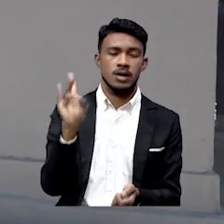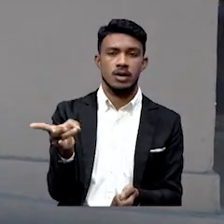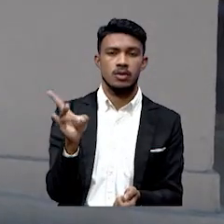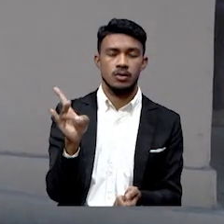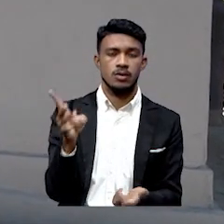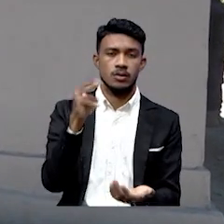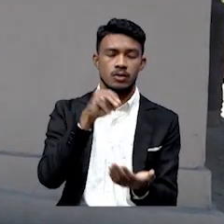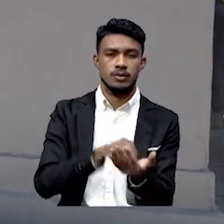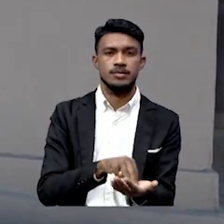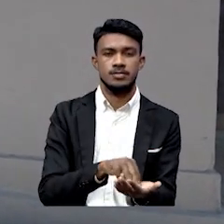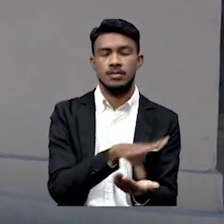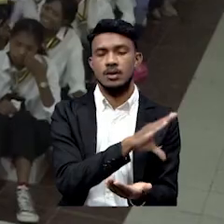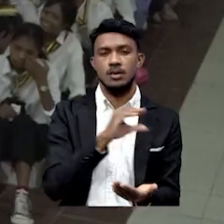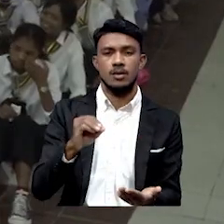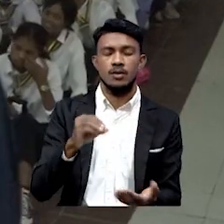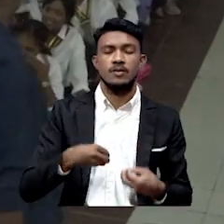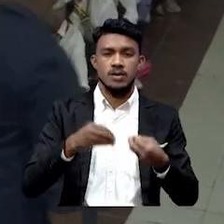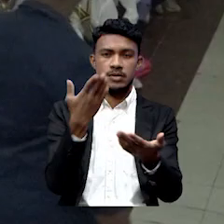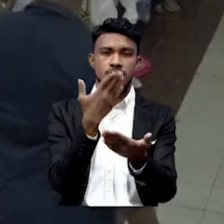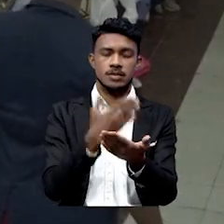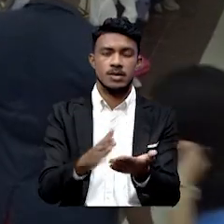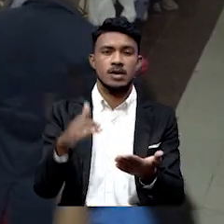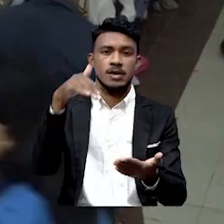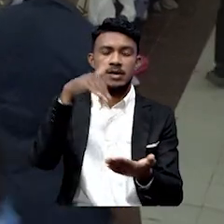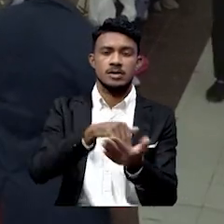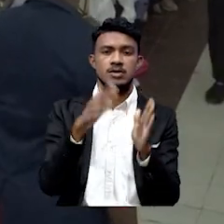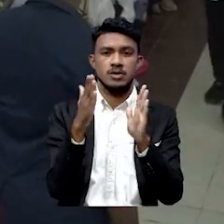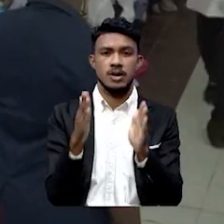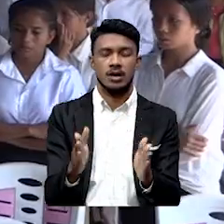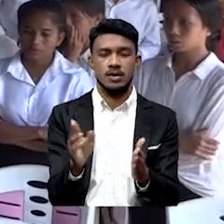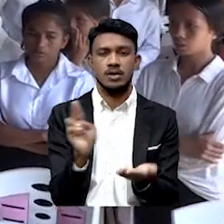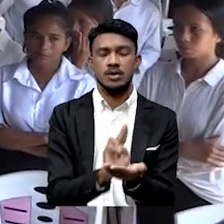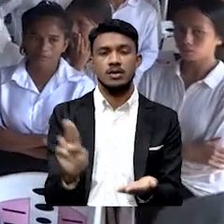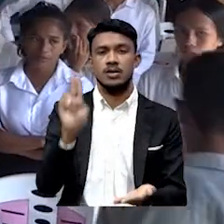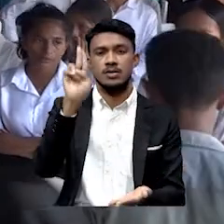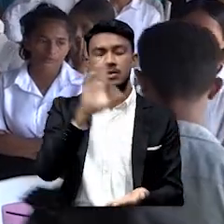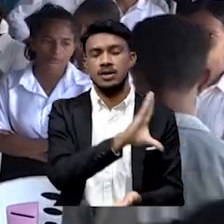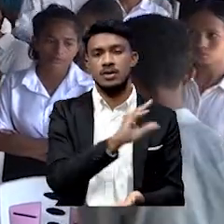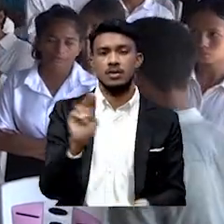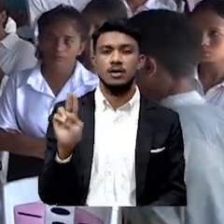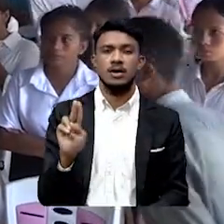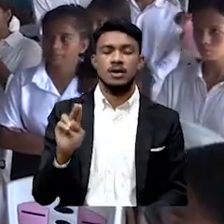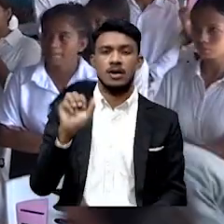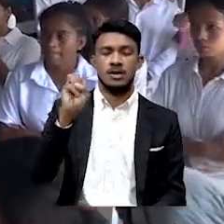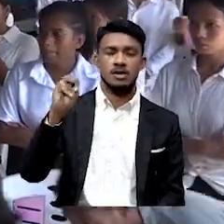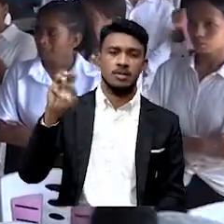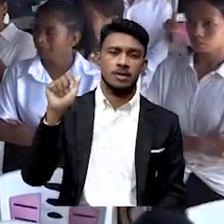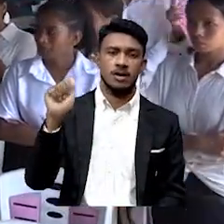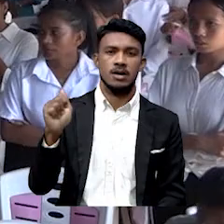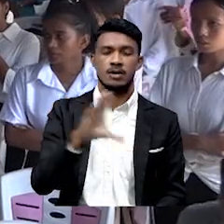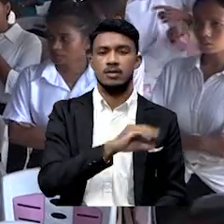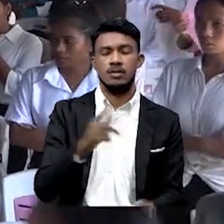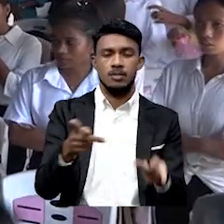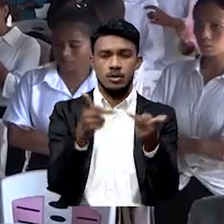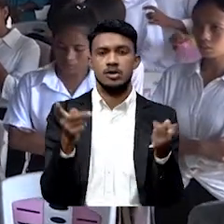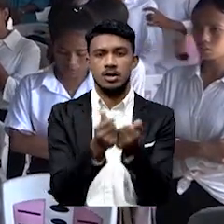kbitlaik, bolsa estudo ba melhor graduado estudante ensino básico no secundário, programa mão de obra ba posto